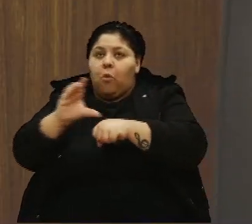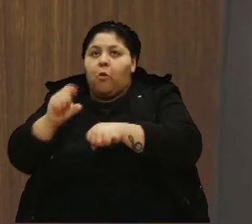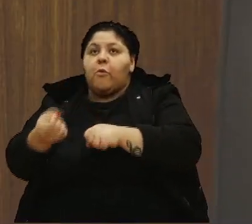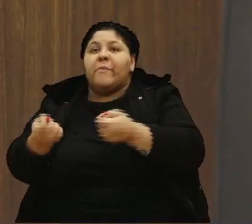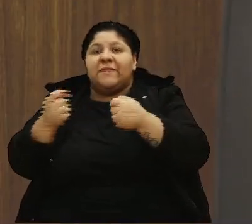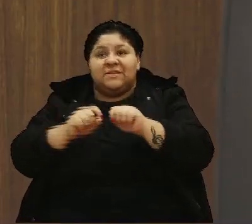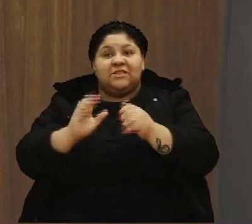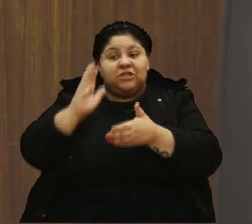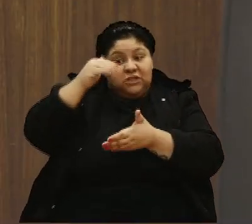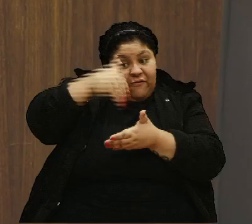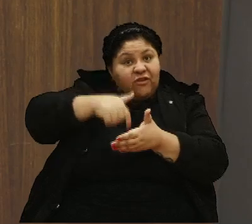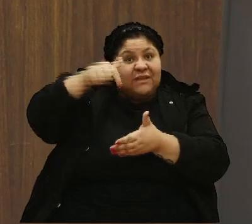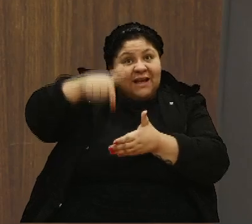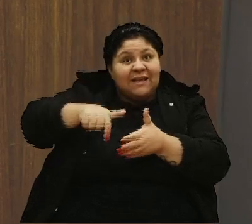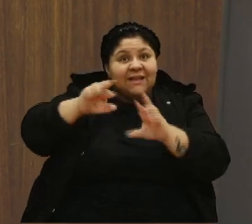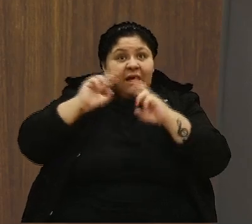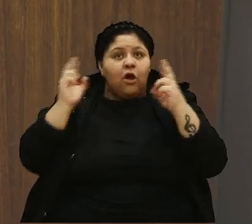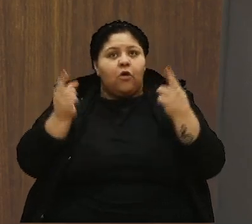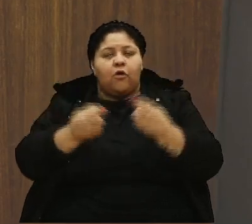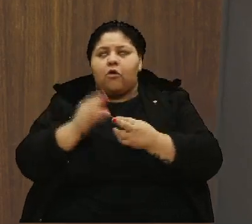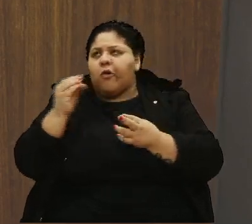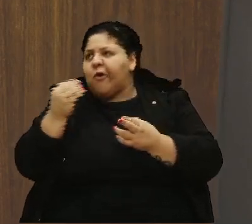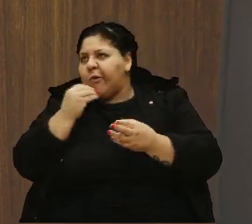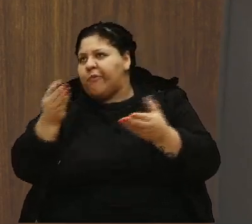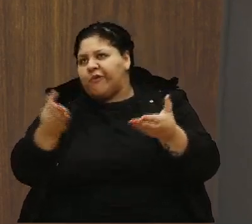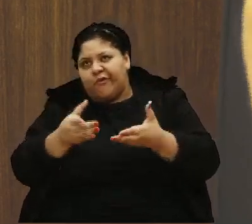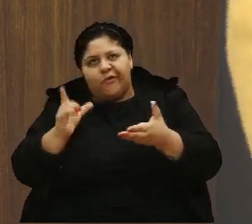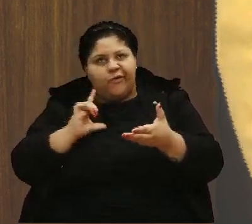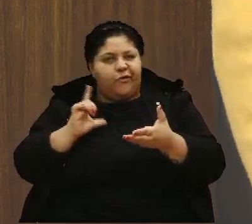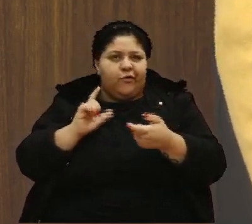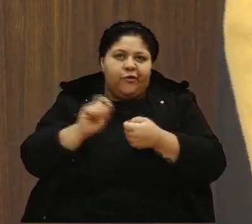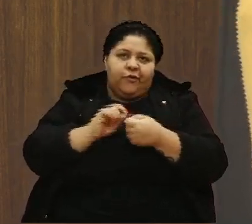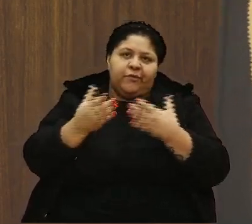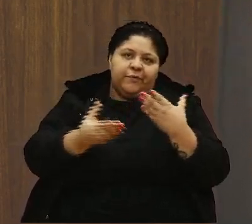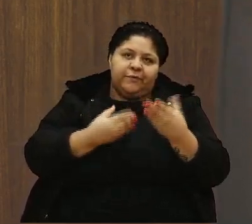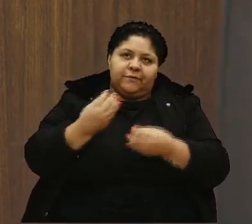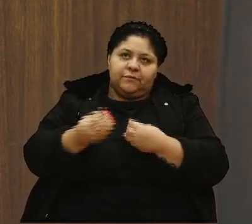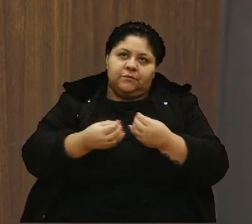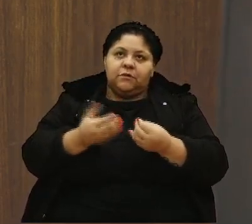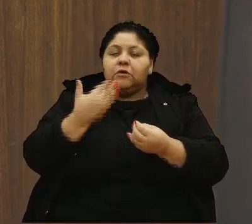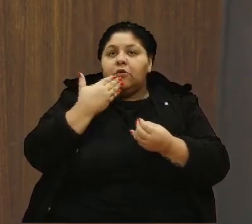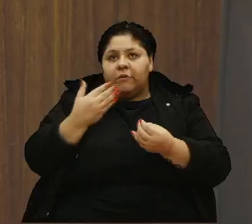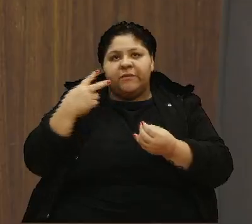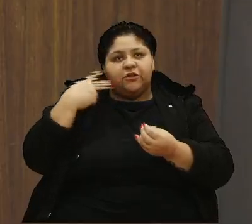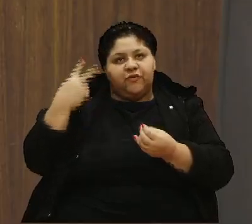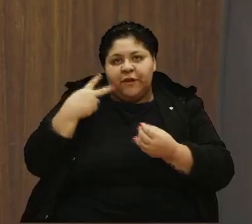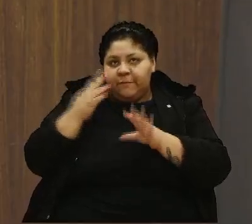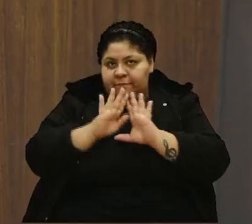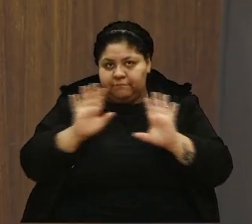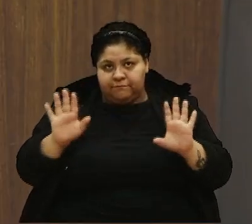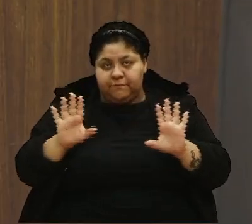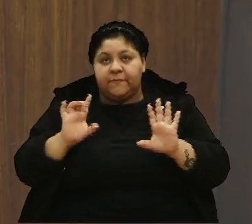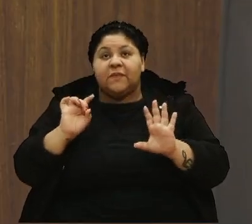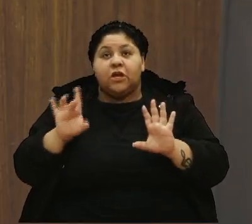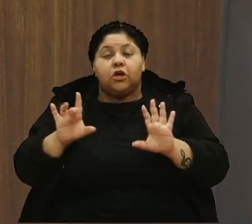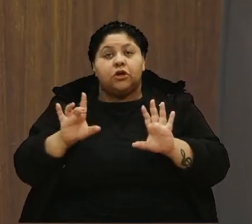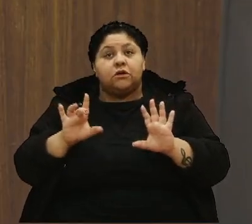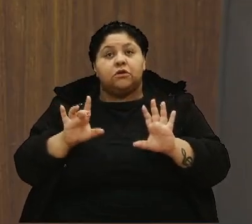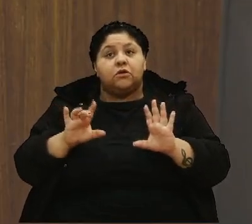para sessão. Claro que hoje em dia tem sido feito a pedido do vereador. Só eu estou